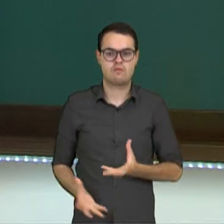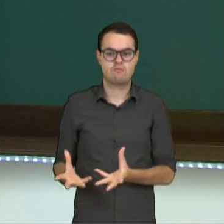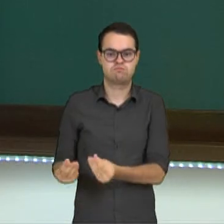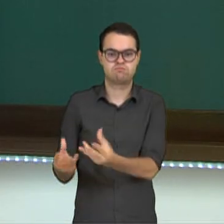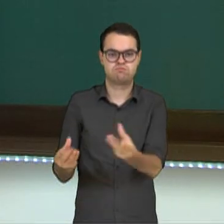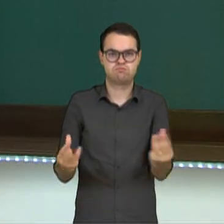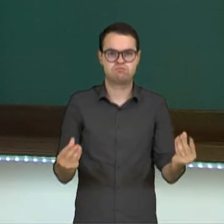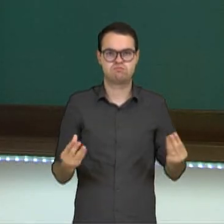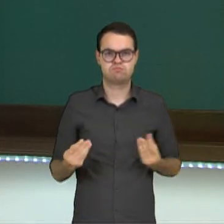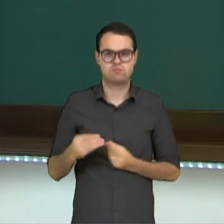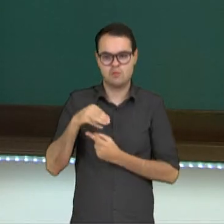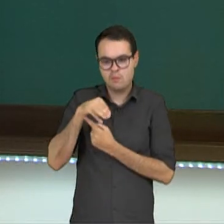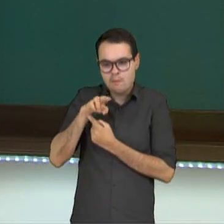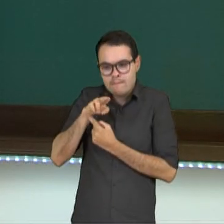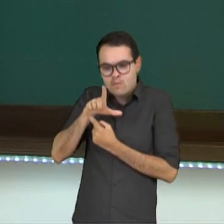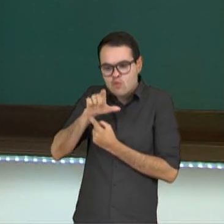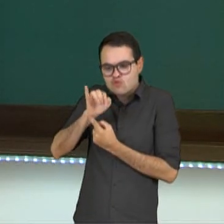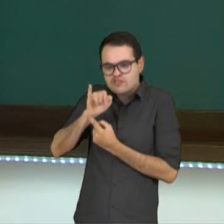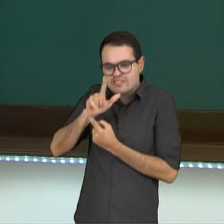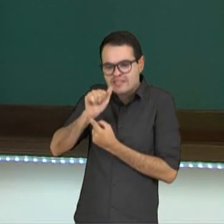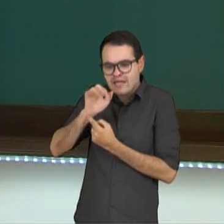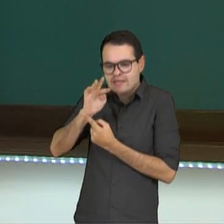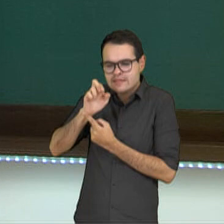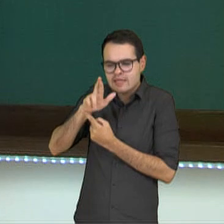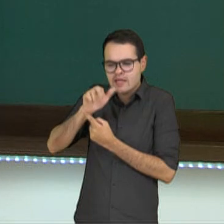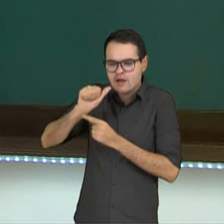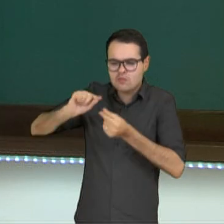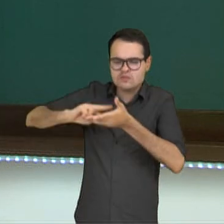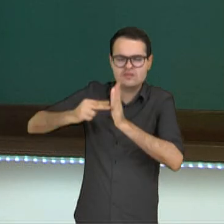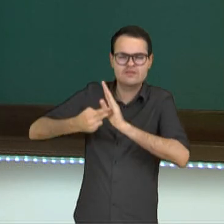Multilaterais. Meu senhor, que palavra é essa?